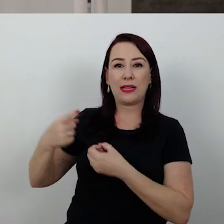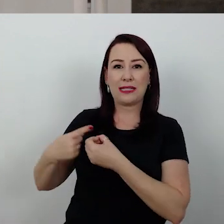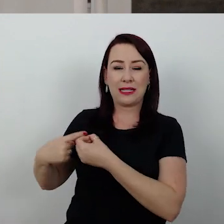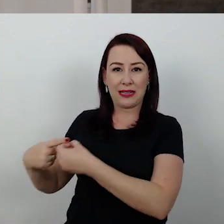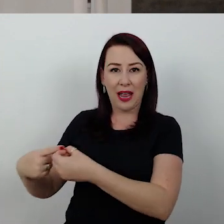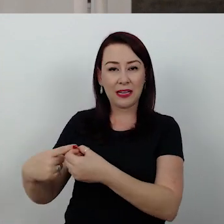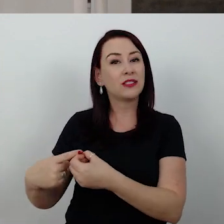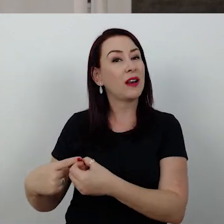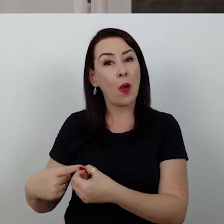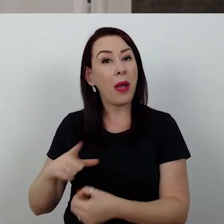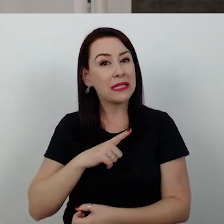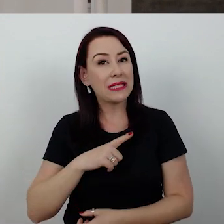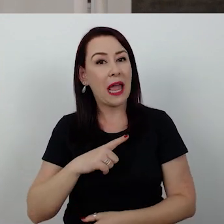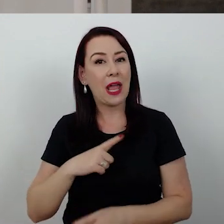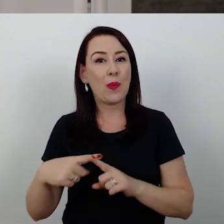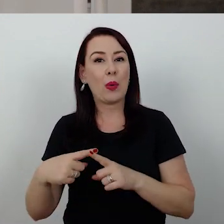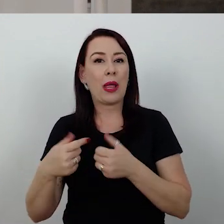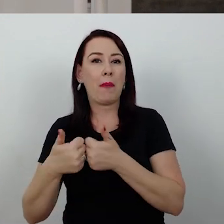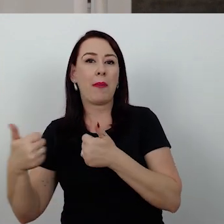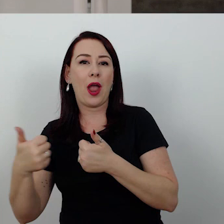nada para os outros territórios. Então, eu acho que